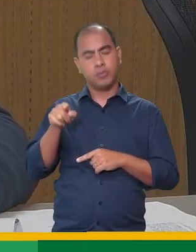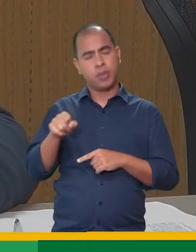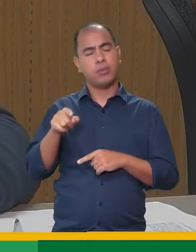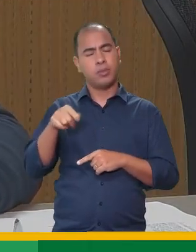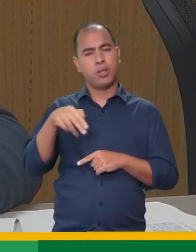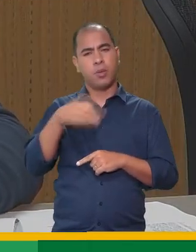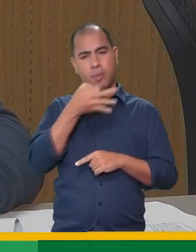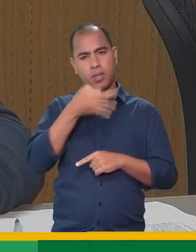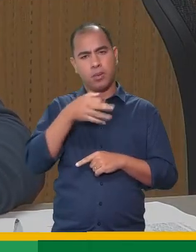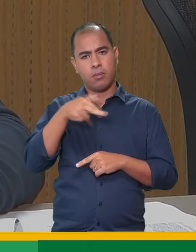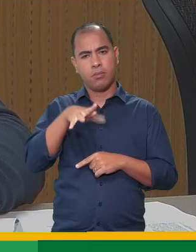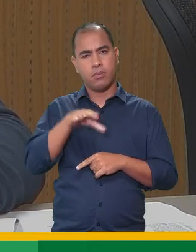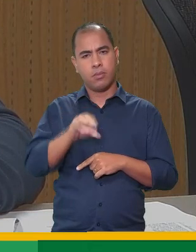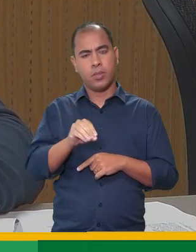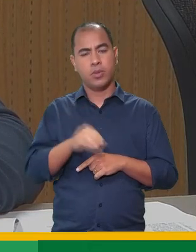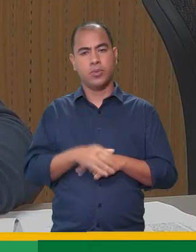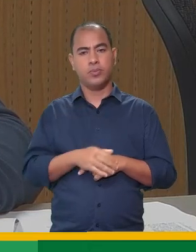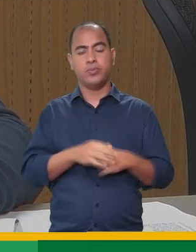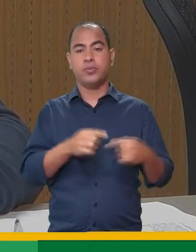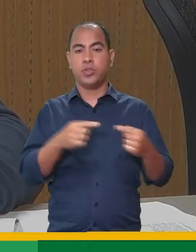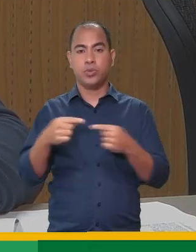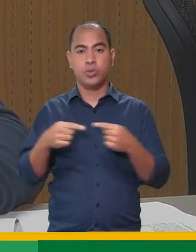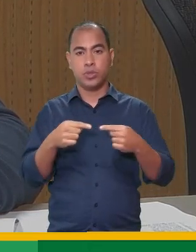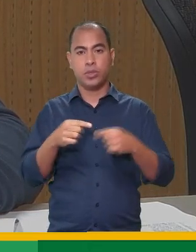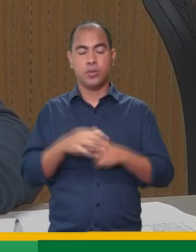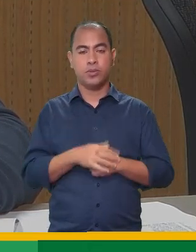O projeto está em discussão.